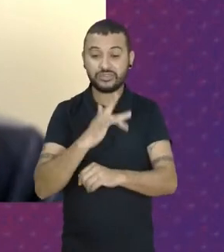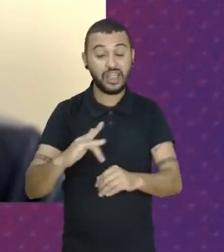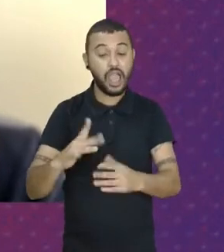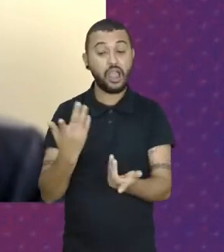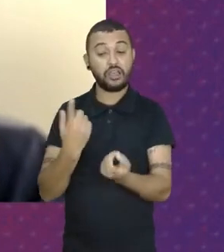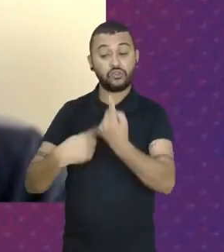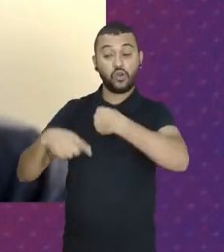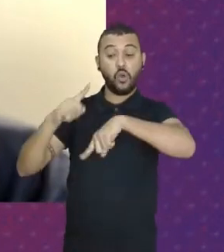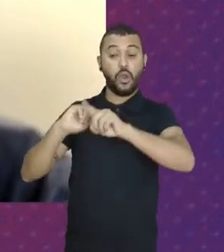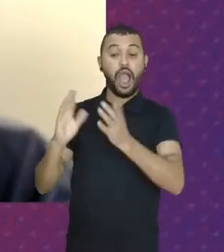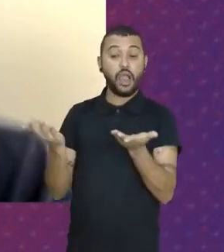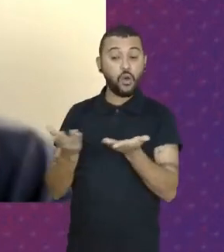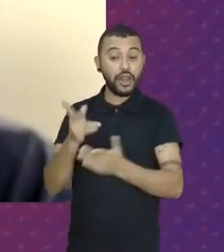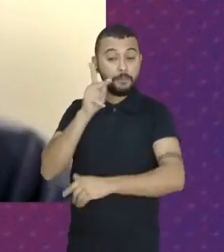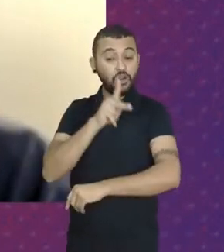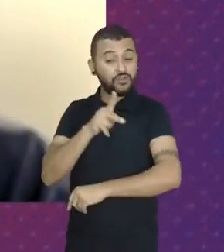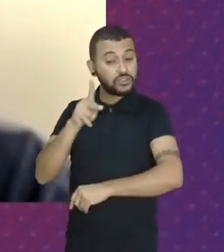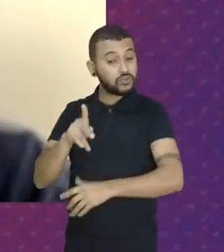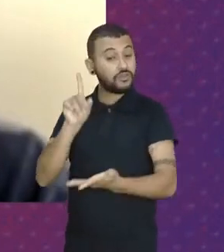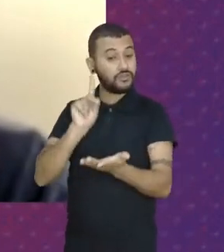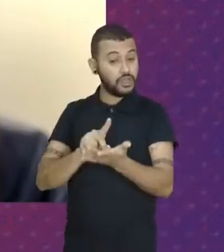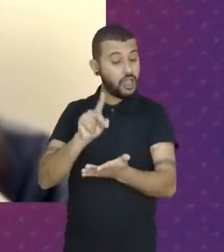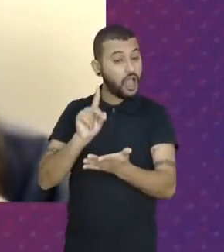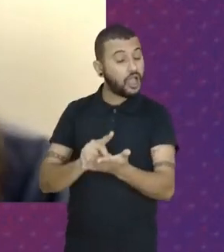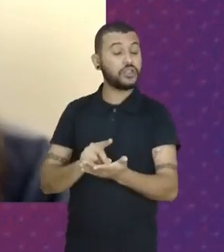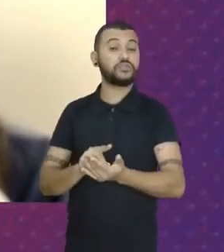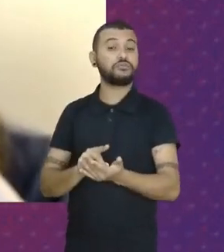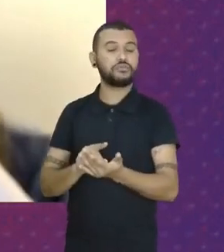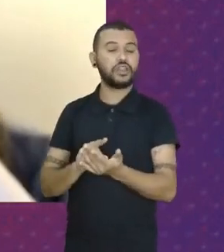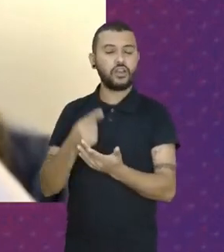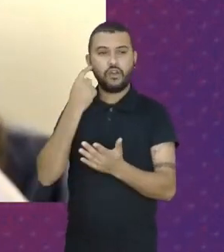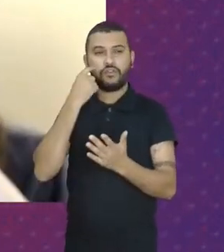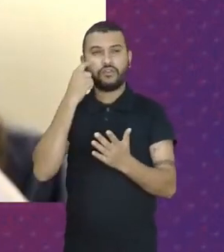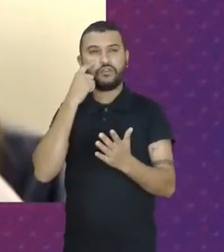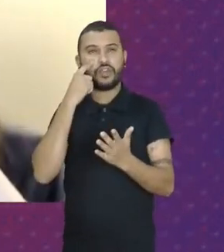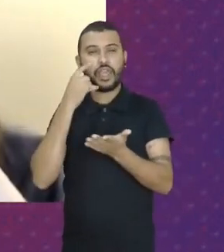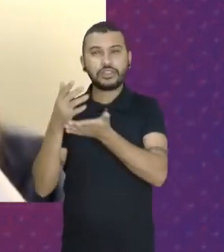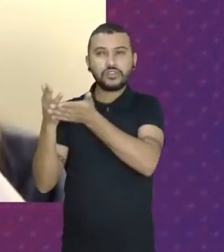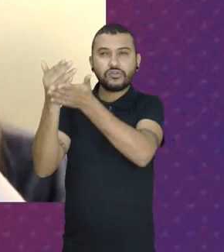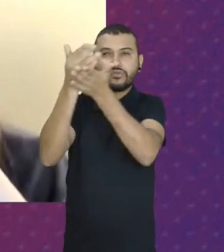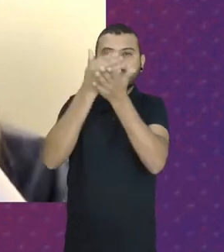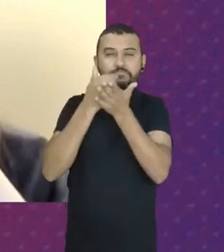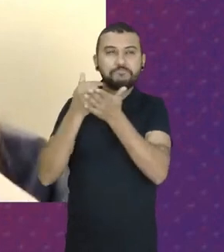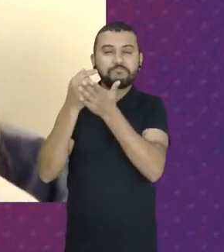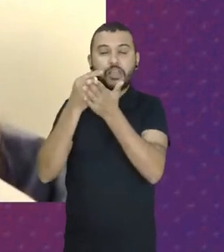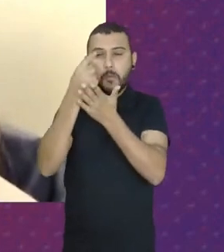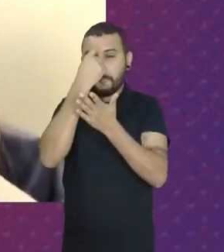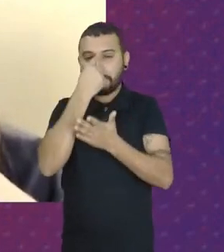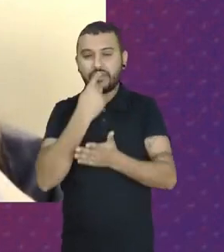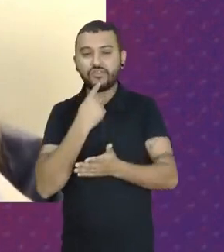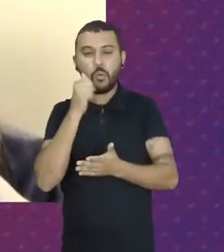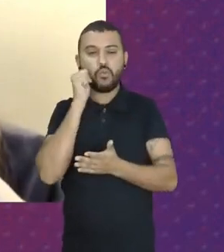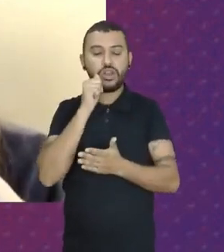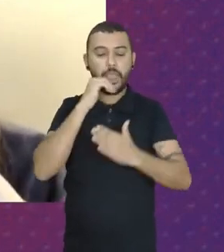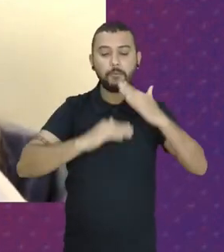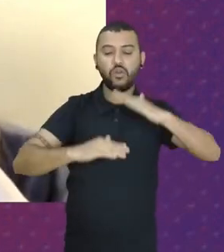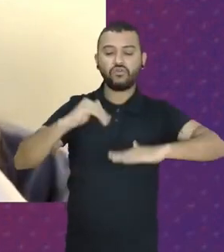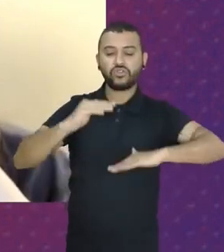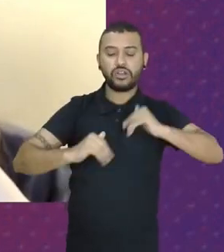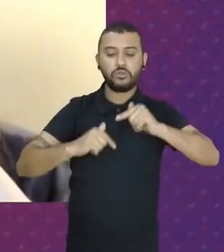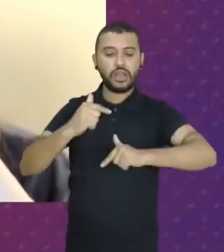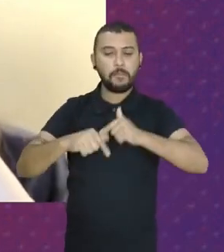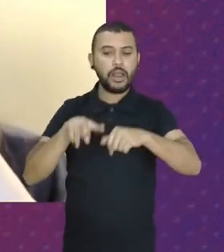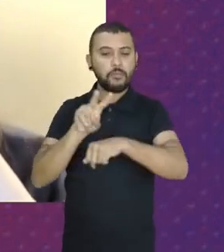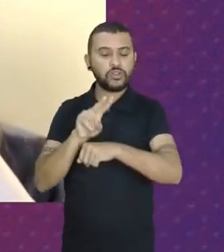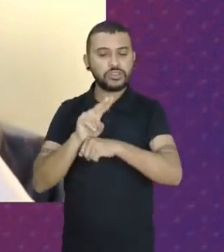essa mudança, e se a gente olha para os dados sobre essa mudança do perfil de creche, das trabalhadoras de creche, a